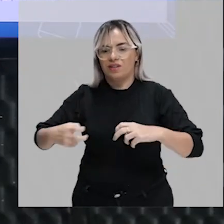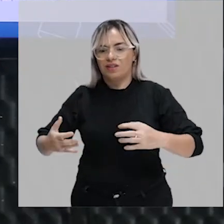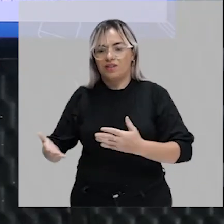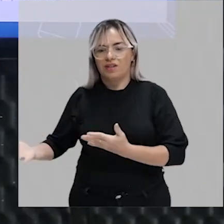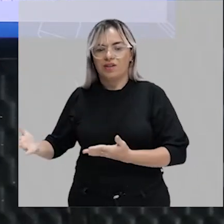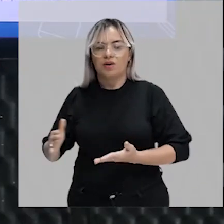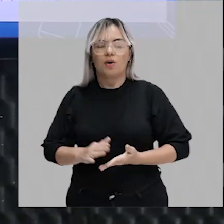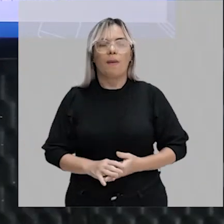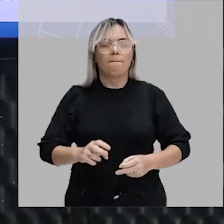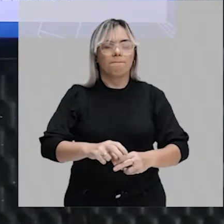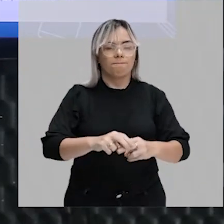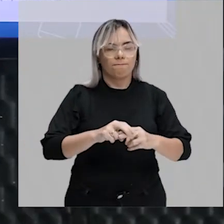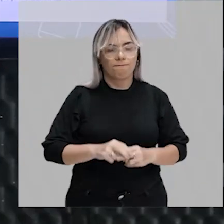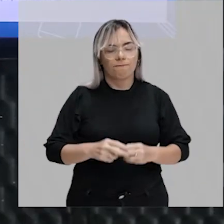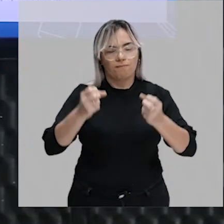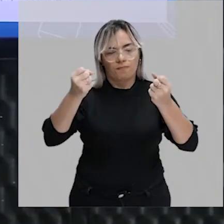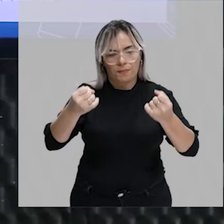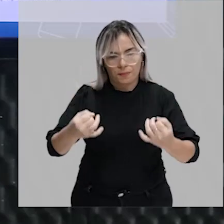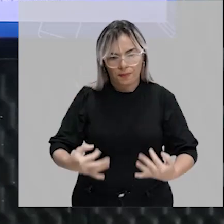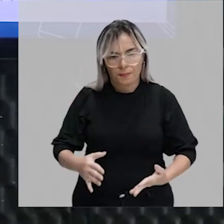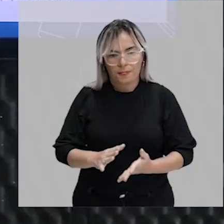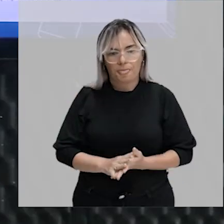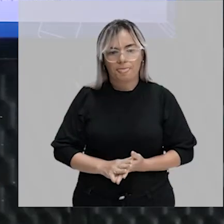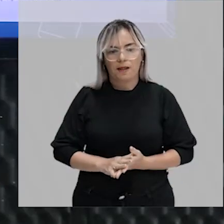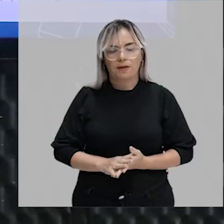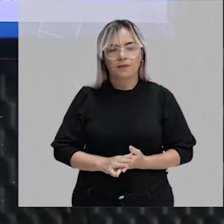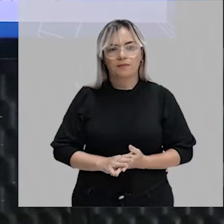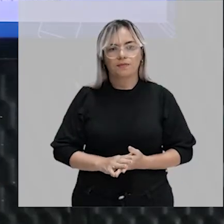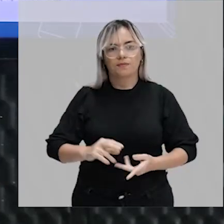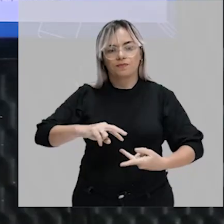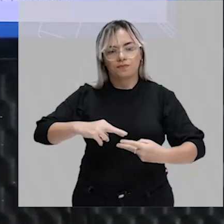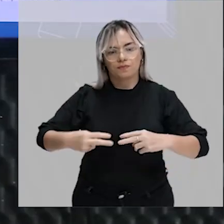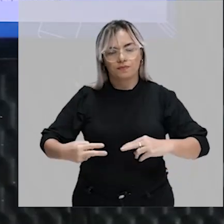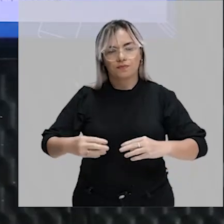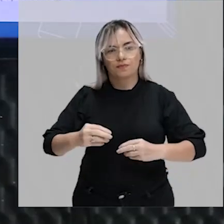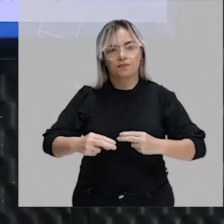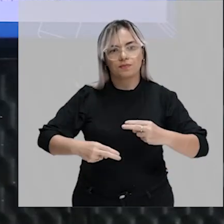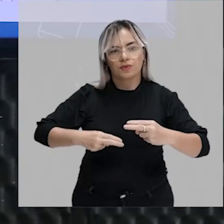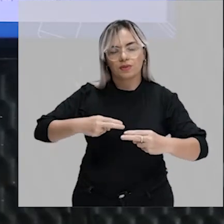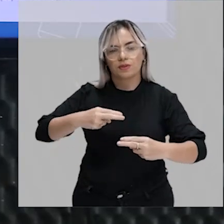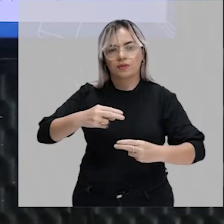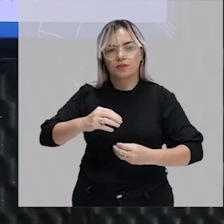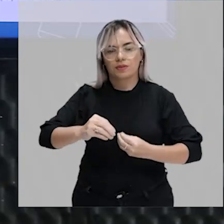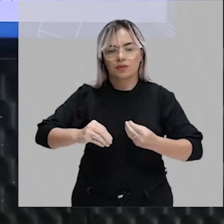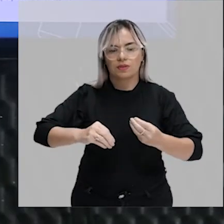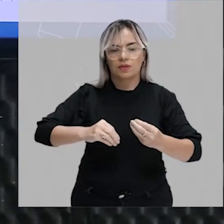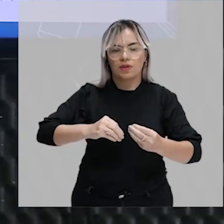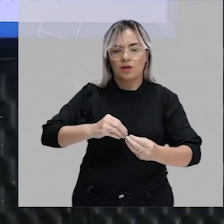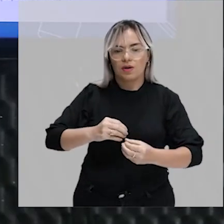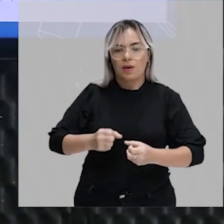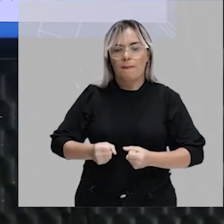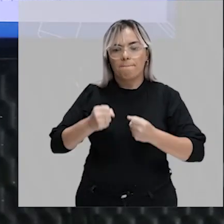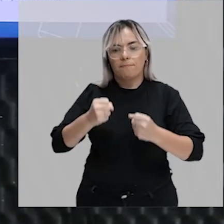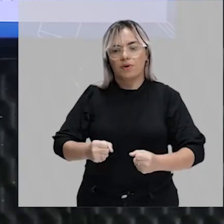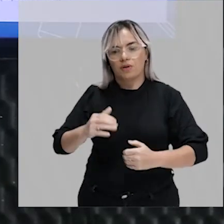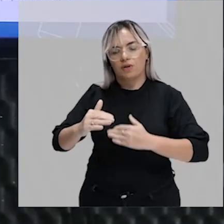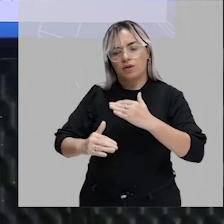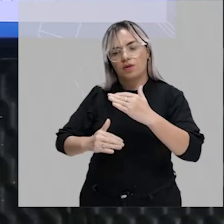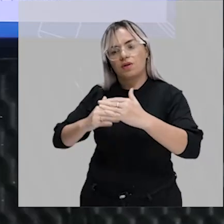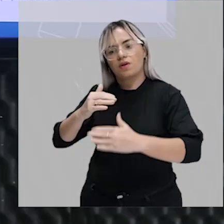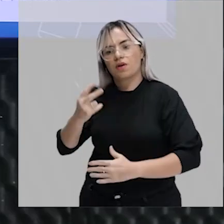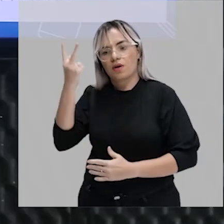híbrido. Os híbridos podem se desenvolver normalmente, mas serem inférteis quando tentarem